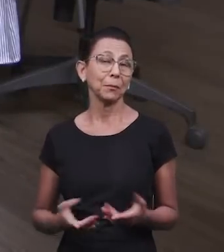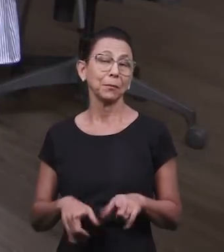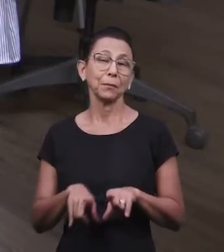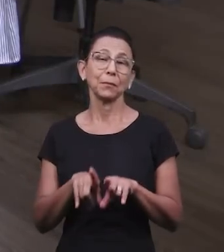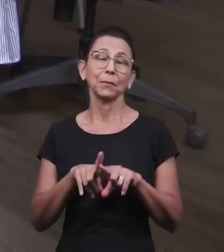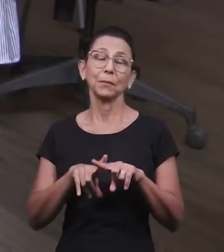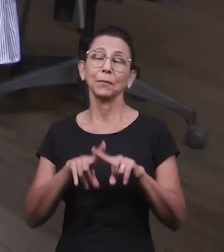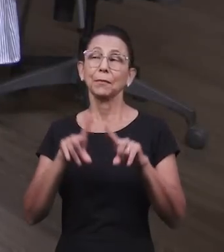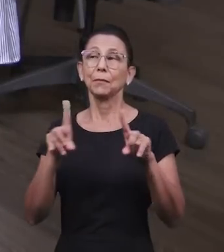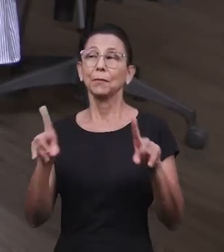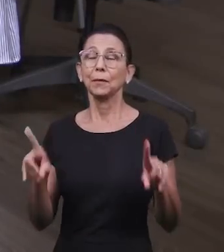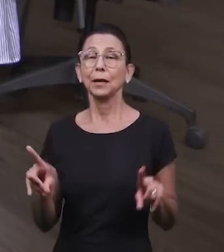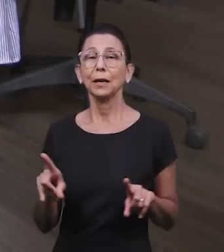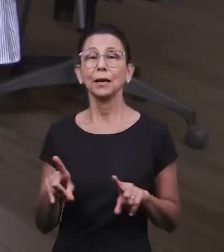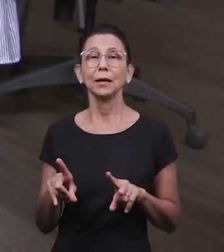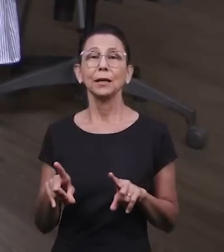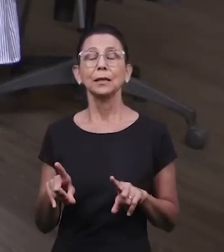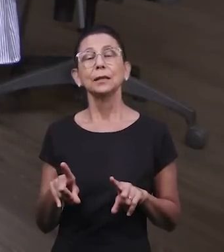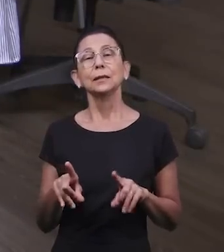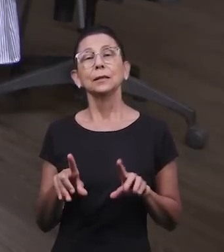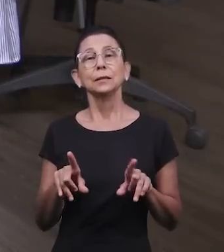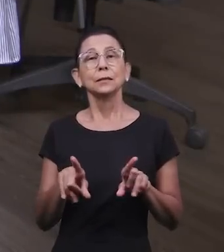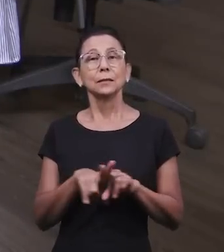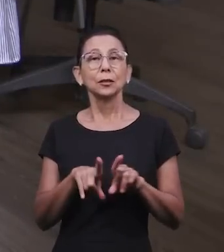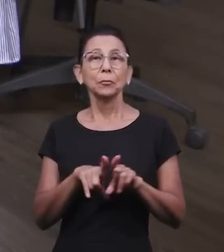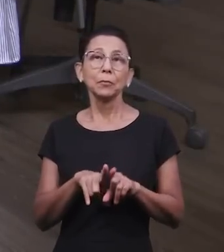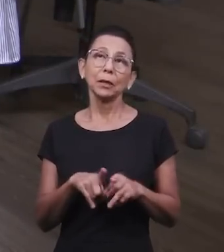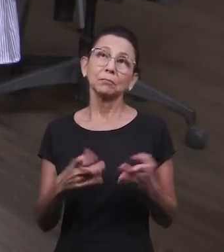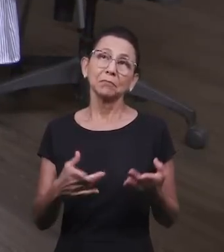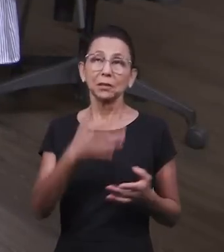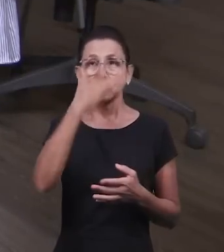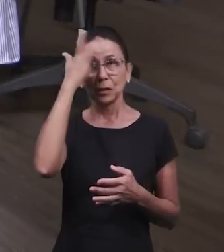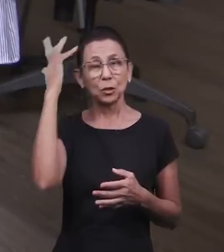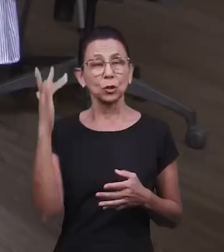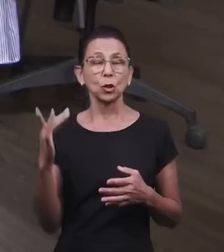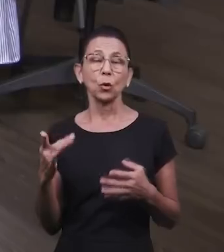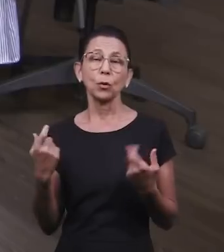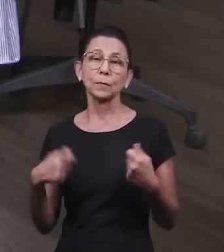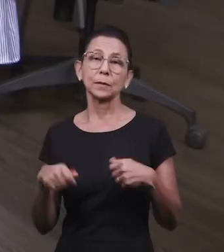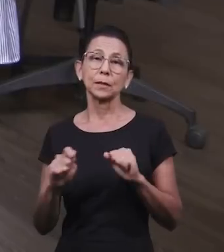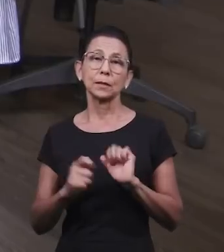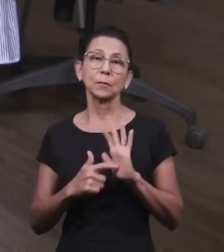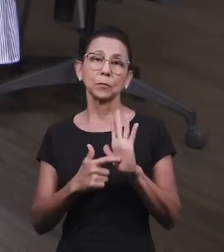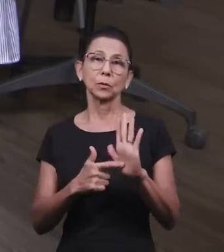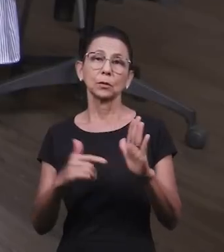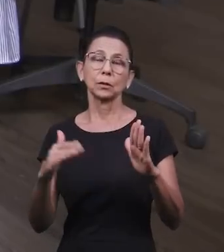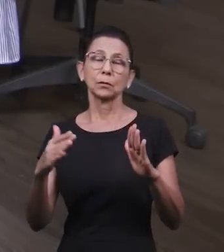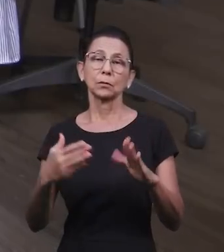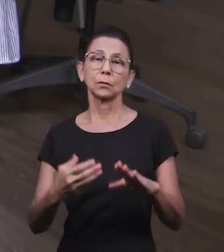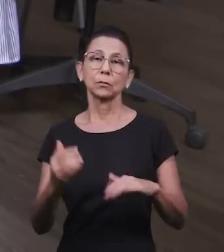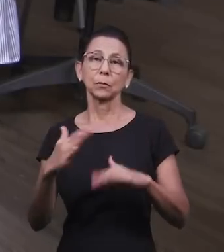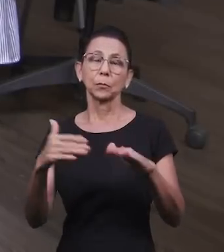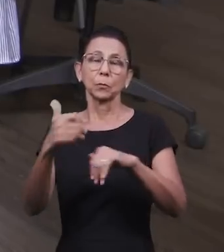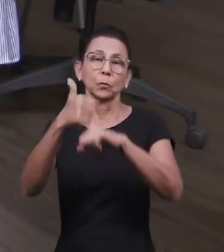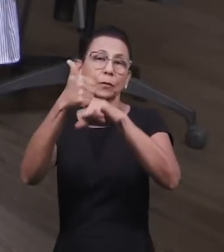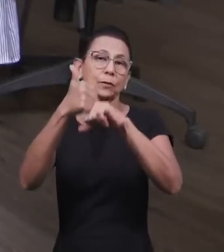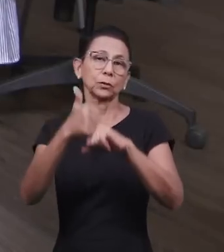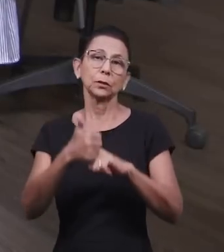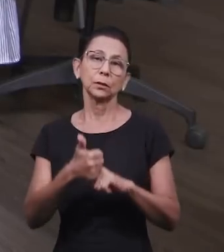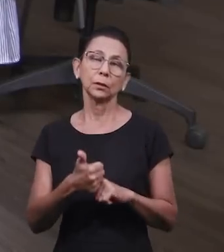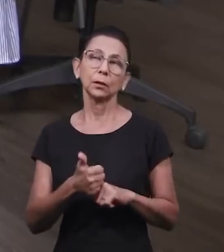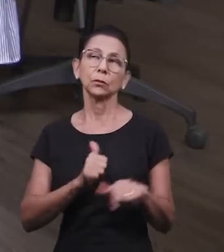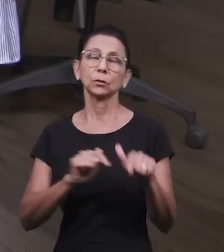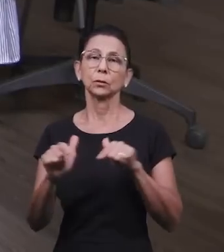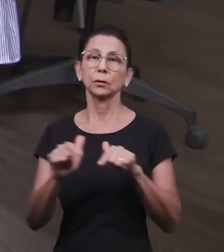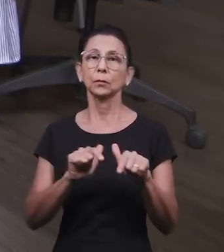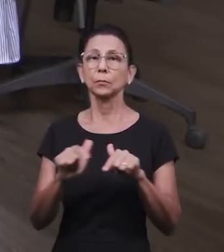a rede social deve mostrar, por exemplo, a sua vida profissional, ou deve fazer apologia a uma ideia determinada, ou a algum produto, ou